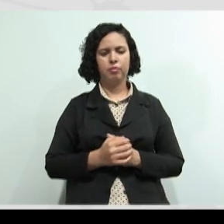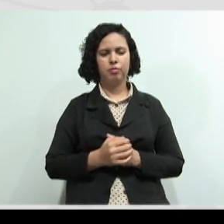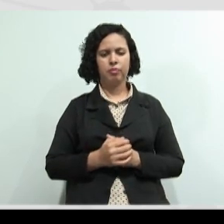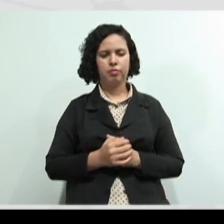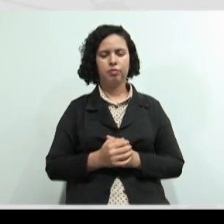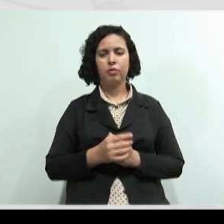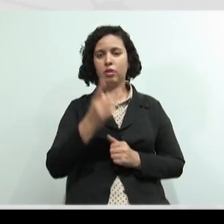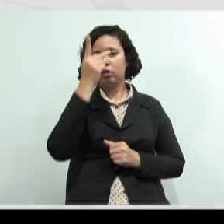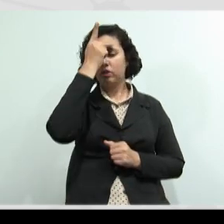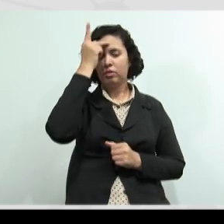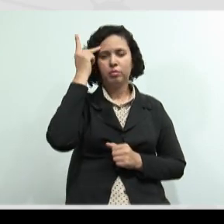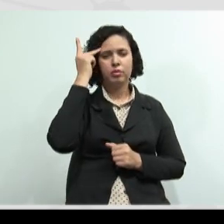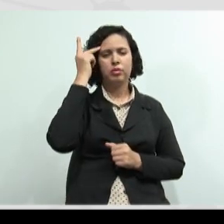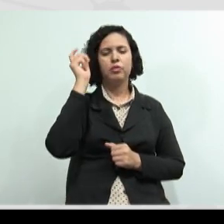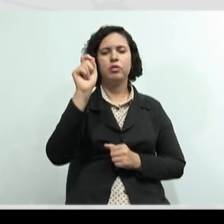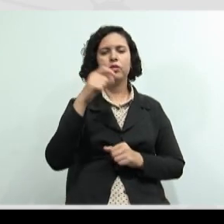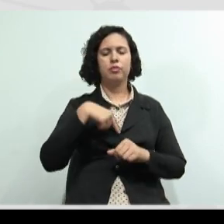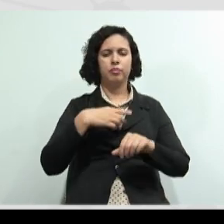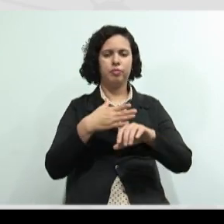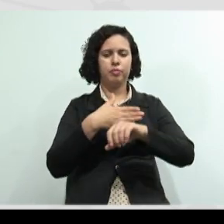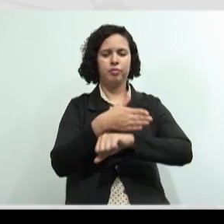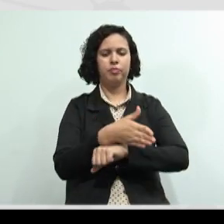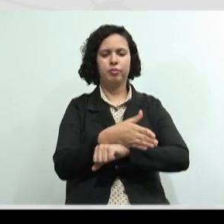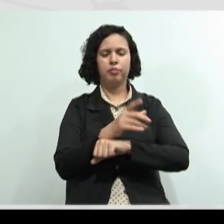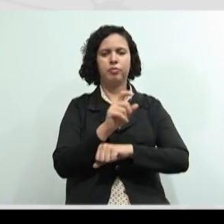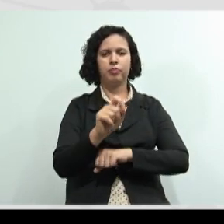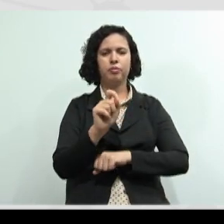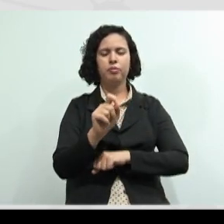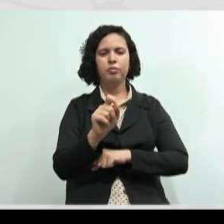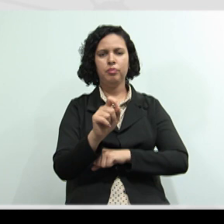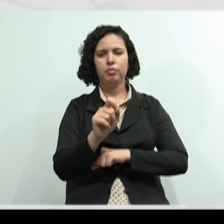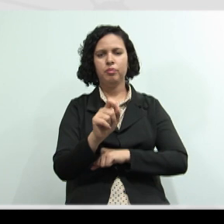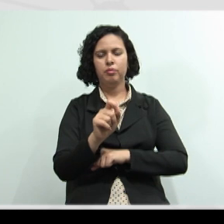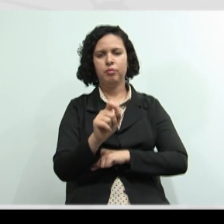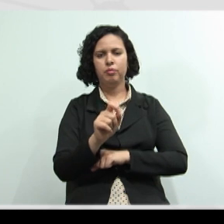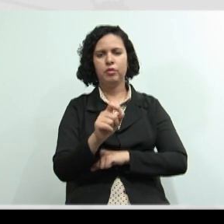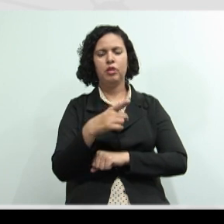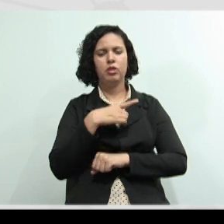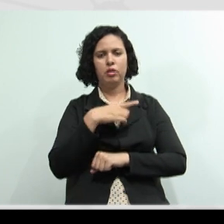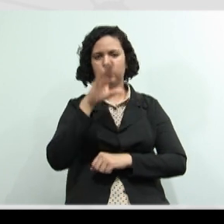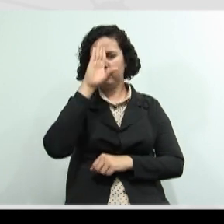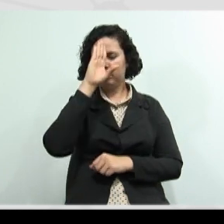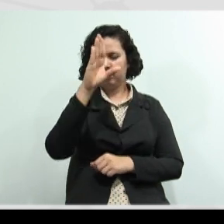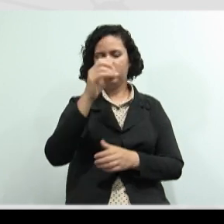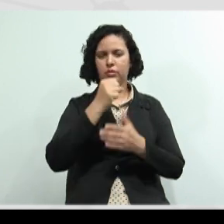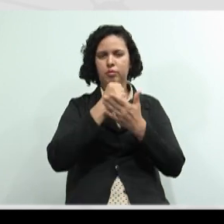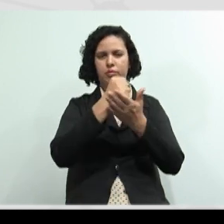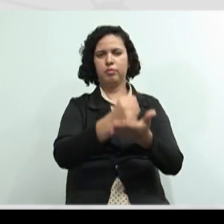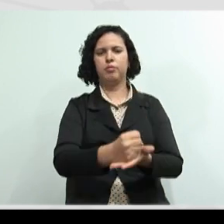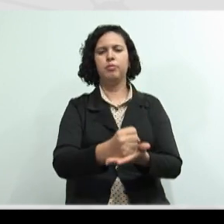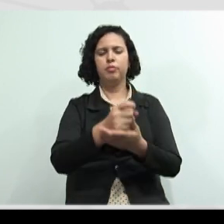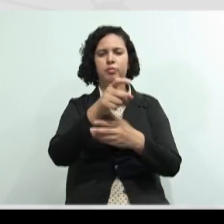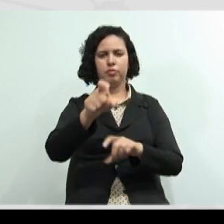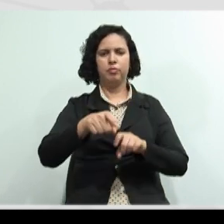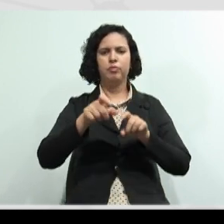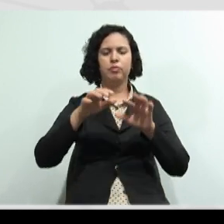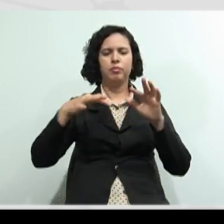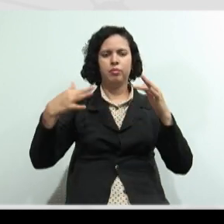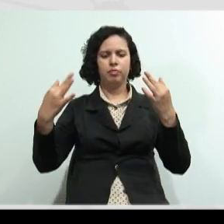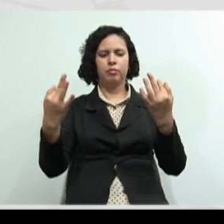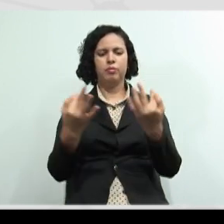Essas pessoas, então, vão ter acesso, e aí a gente enumera como principal apoio à agricultura familiar,